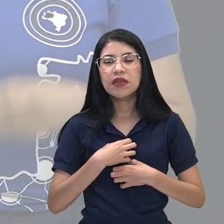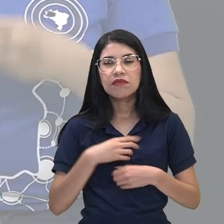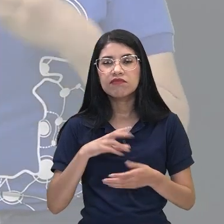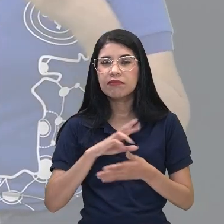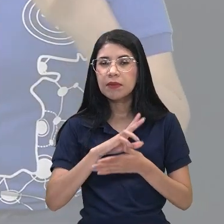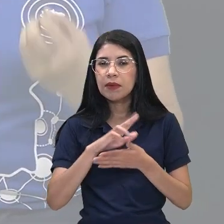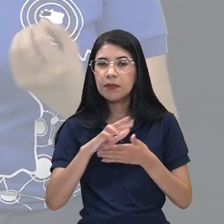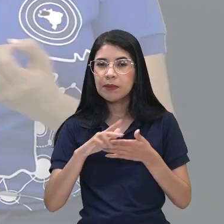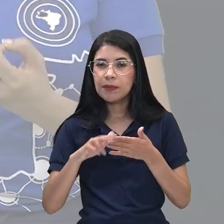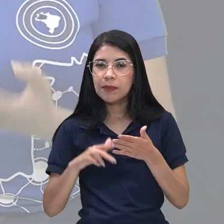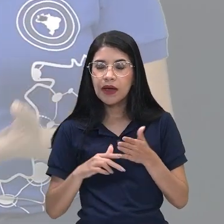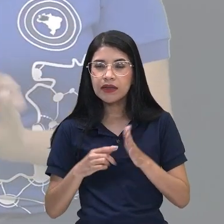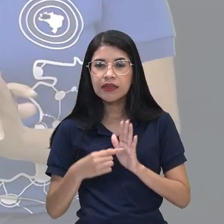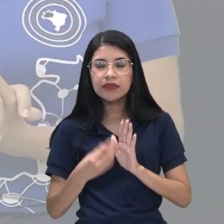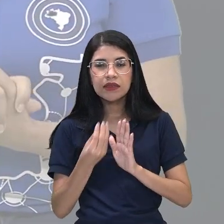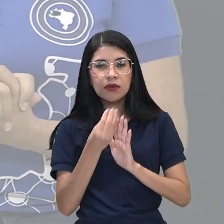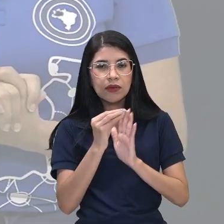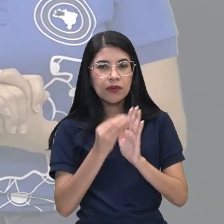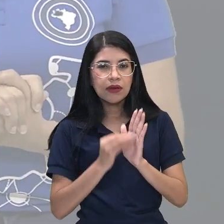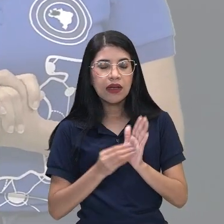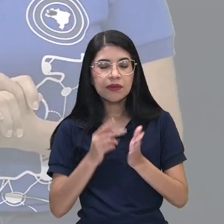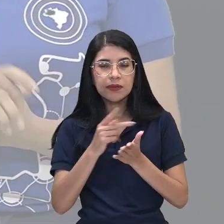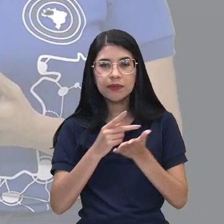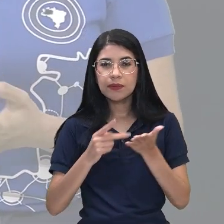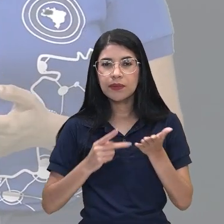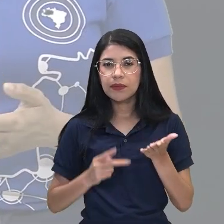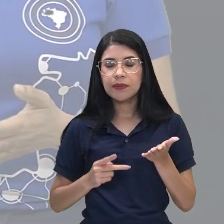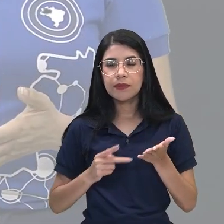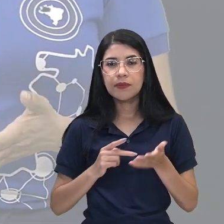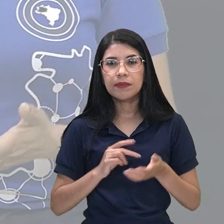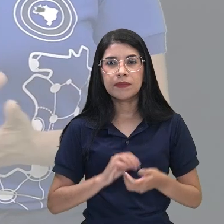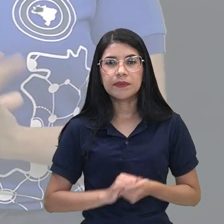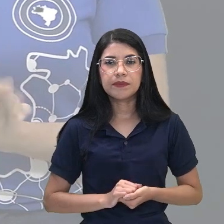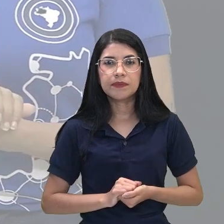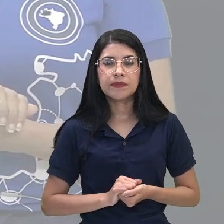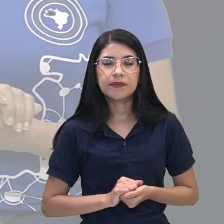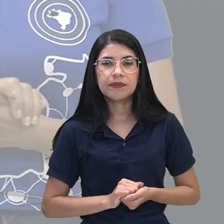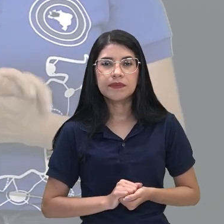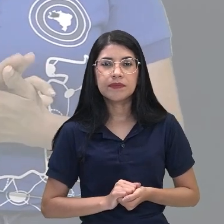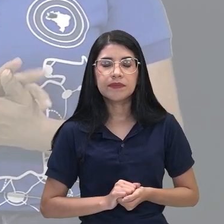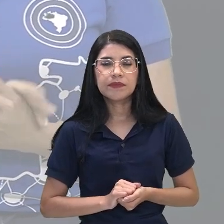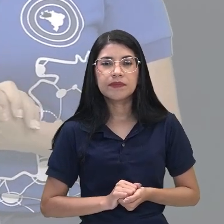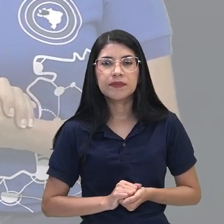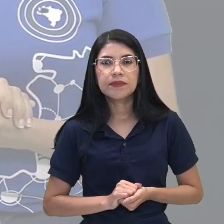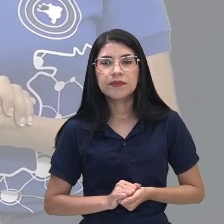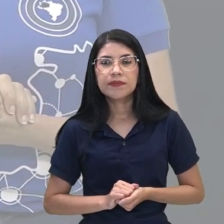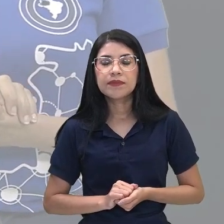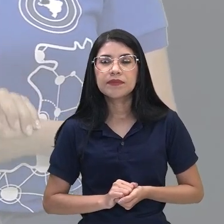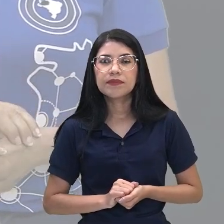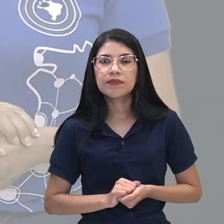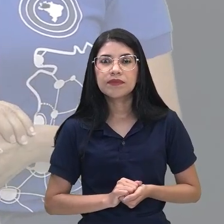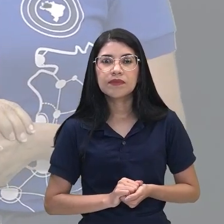fala, né, aquela escrita que ele está lá, né, colocando em sua obra.